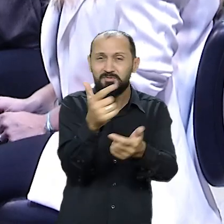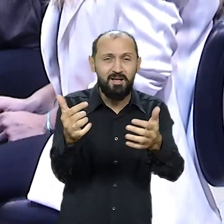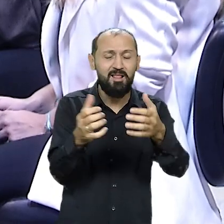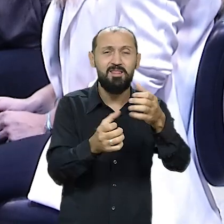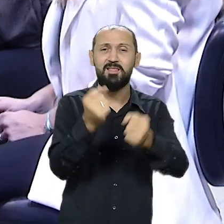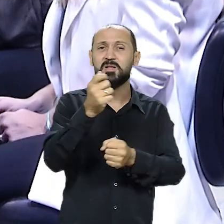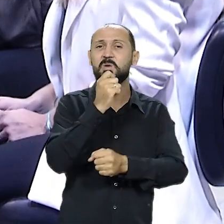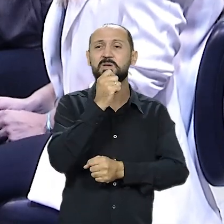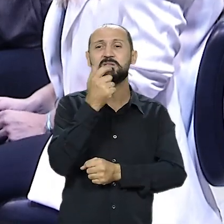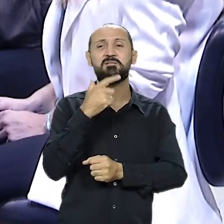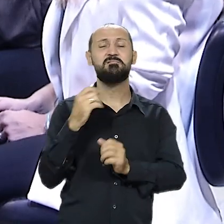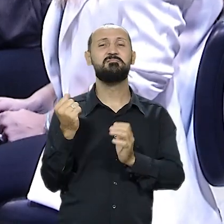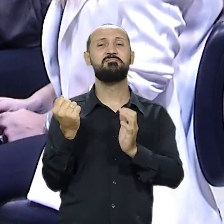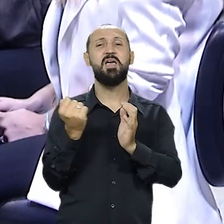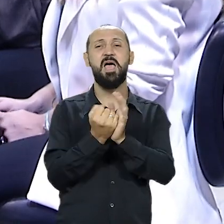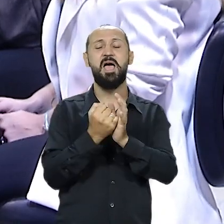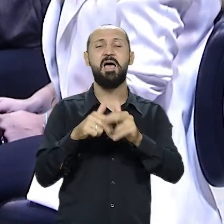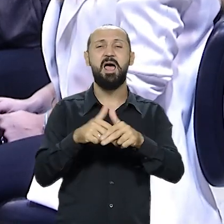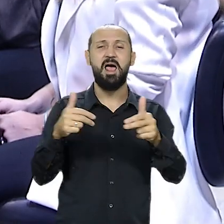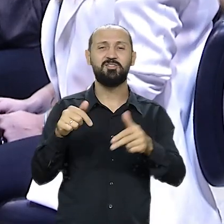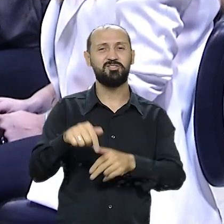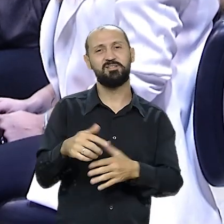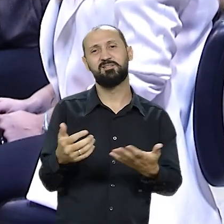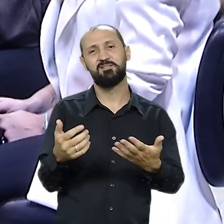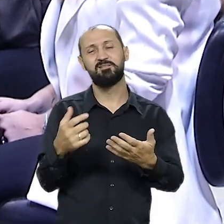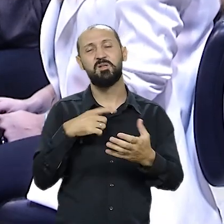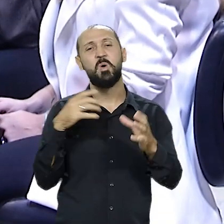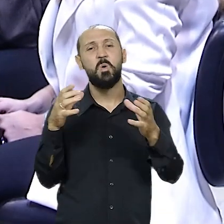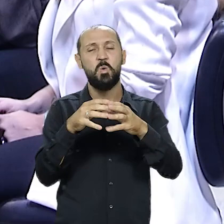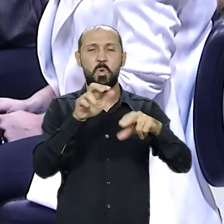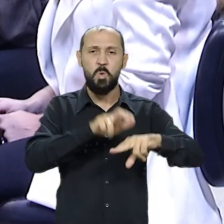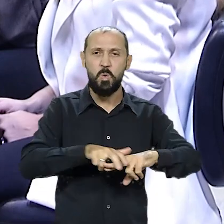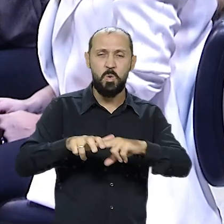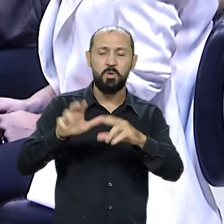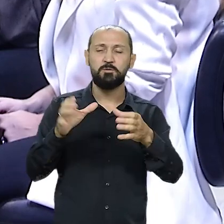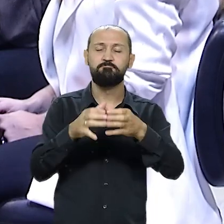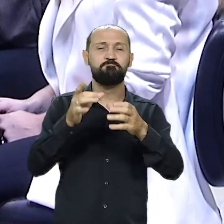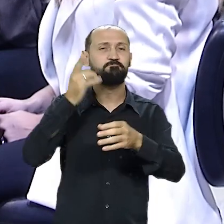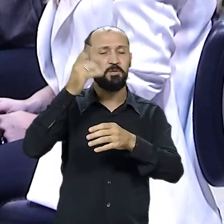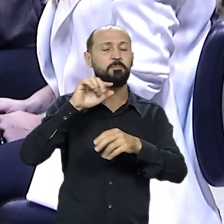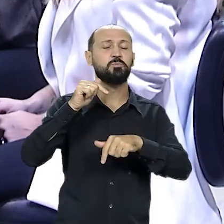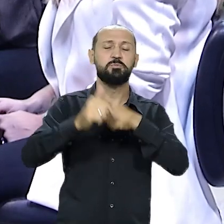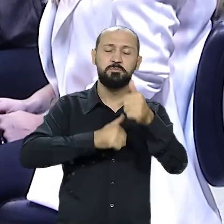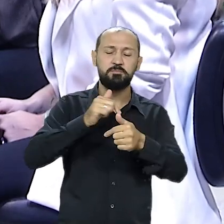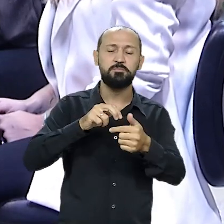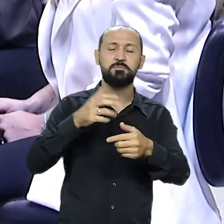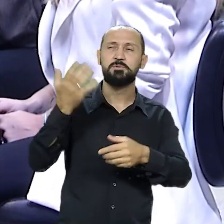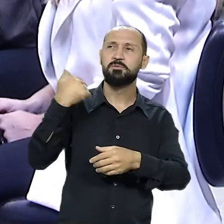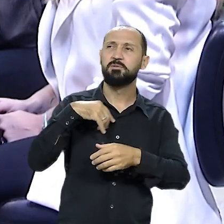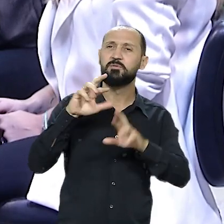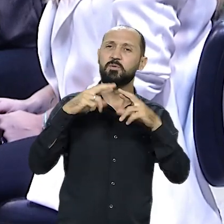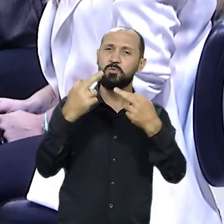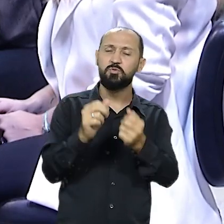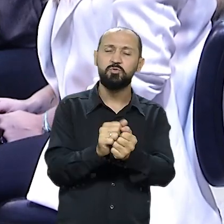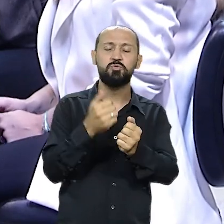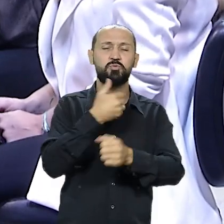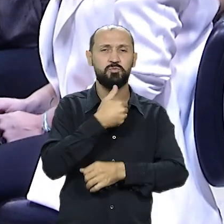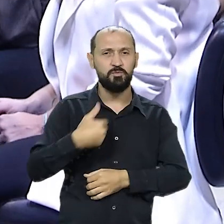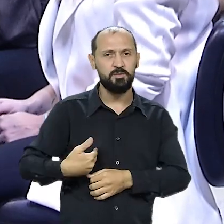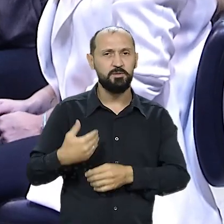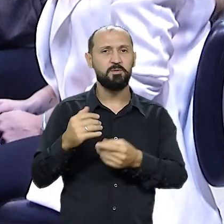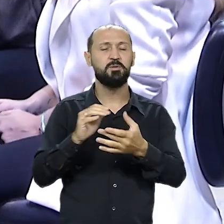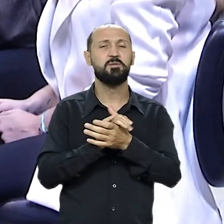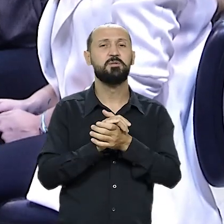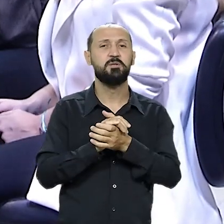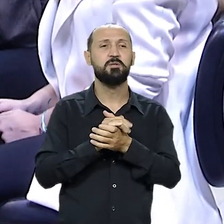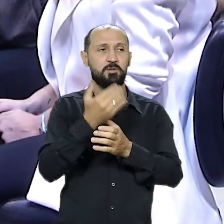leite, não adianta ter a raça aqui. Então, a gente tem essa cadeira da frente parlamentar e ela é muito atuante. Esses dias teve reunião com o